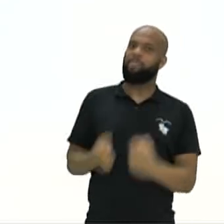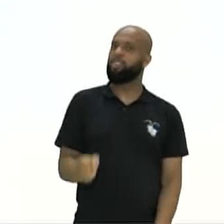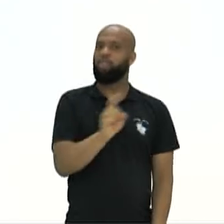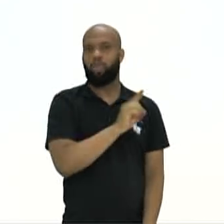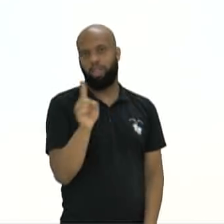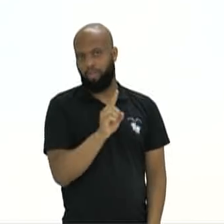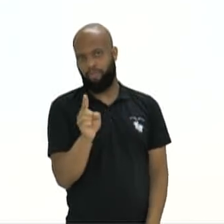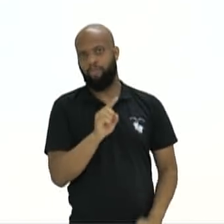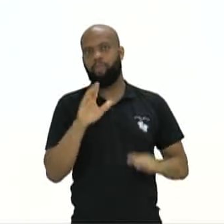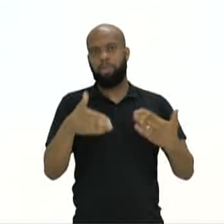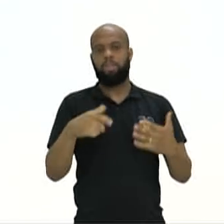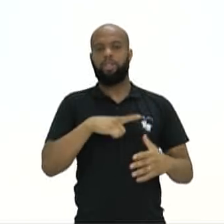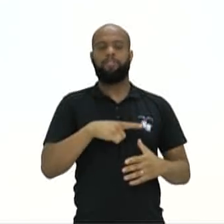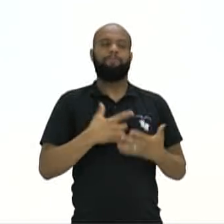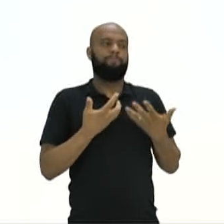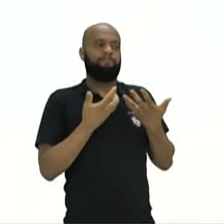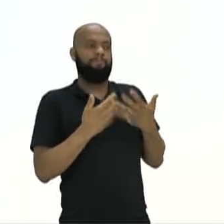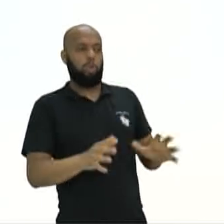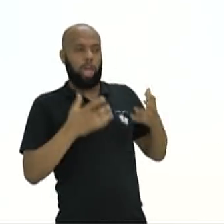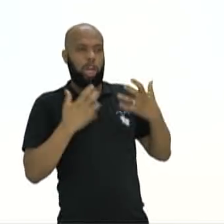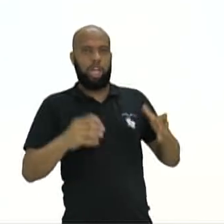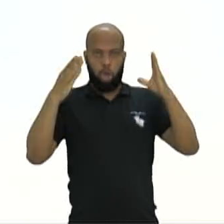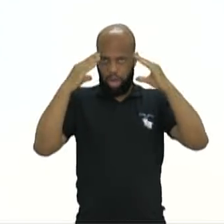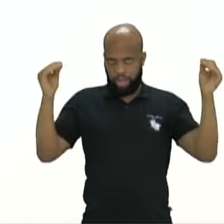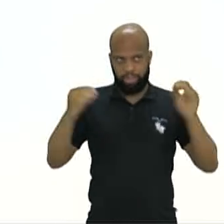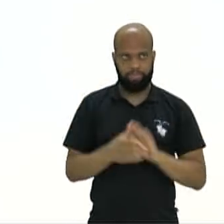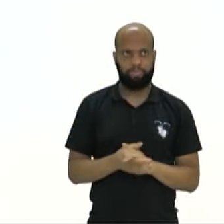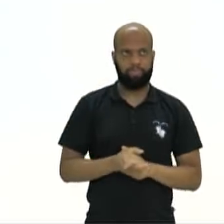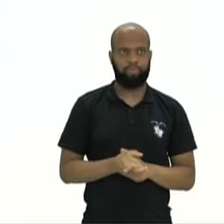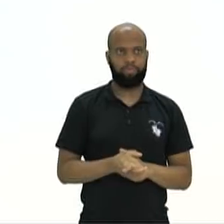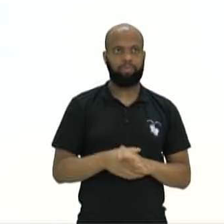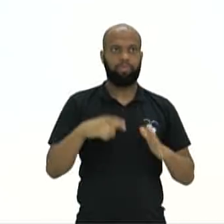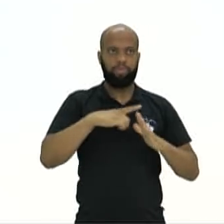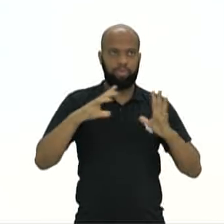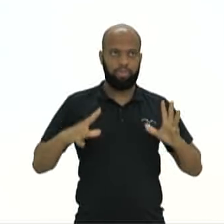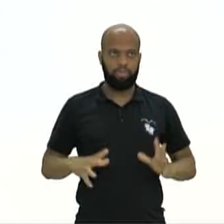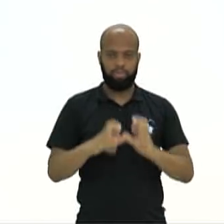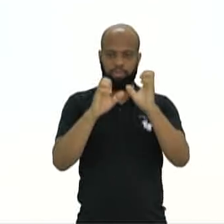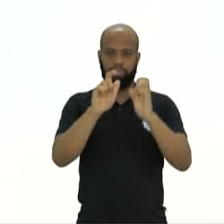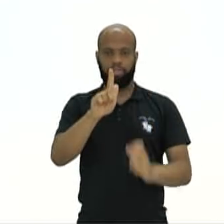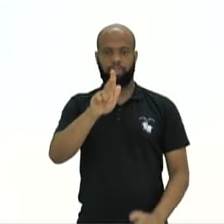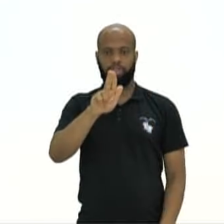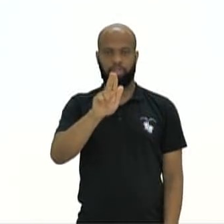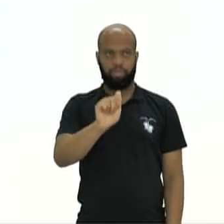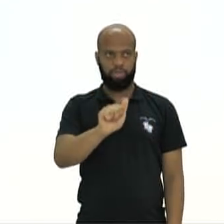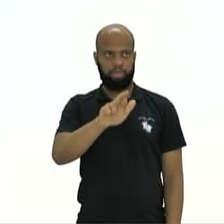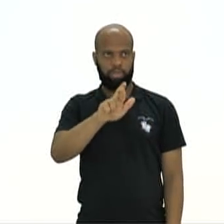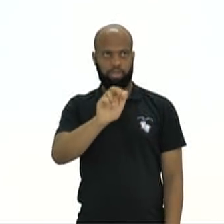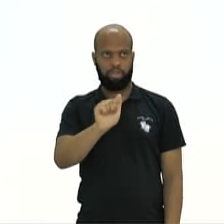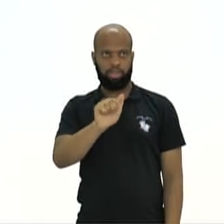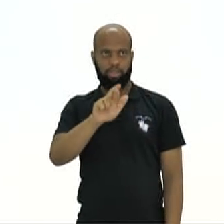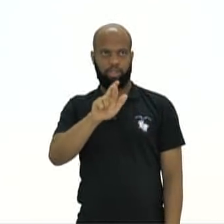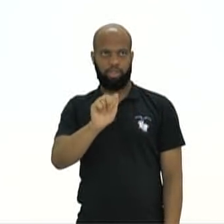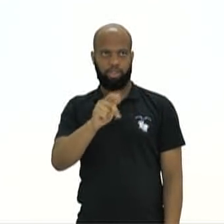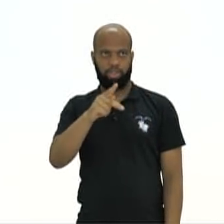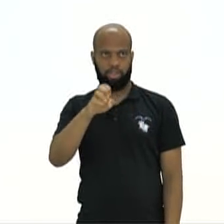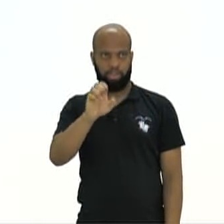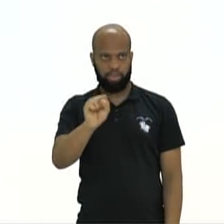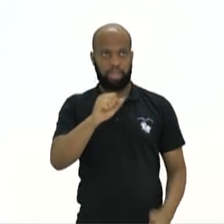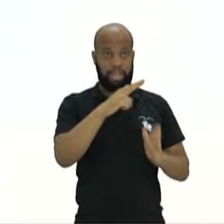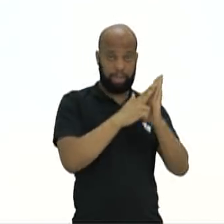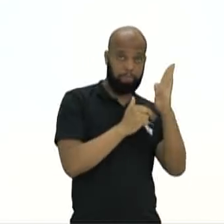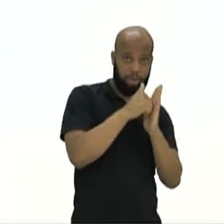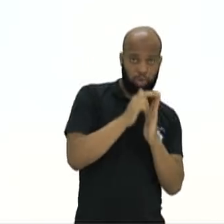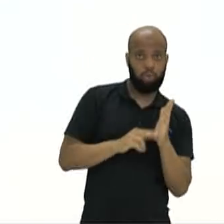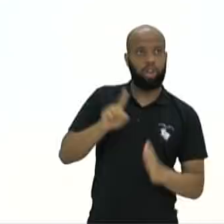só, né, mais descontentamento. Acontece a famosa Batalha dos Guararapes, né? Aqui é uma pintura de Victor Meirelles, bem